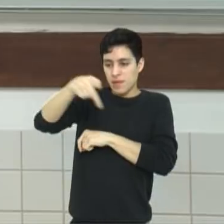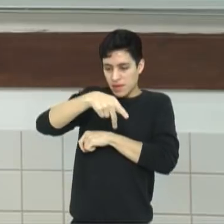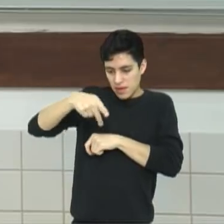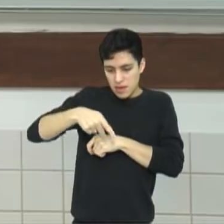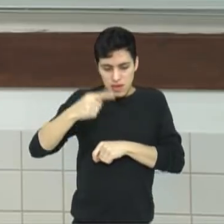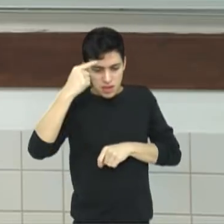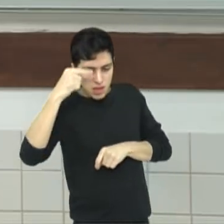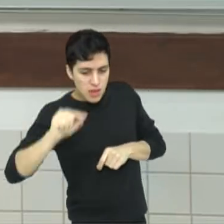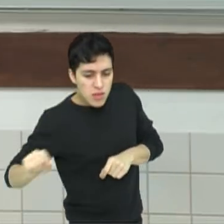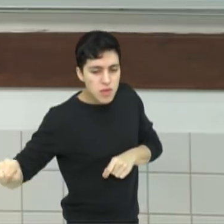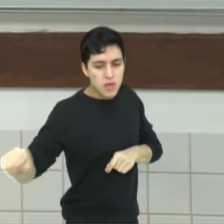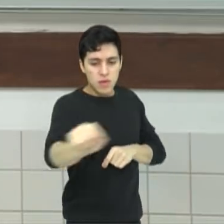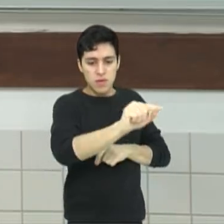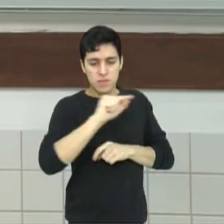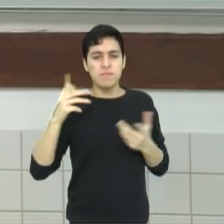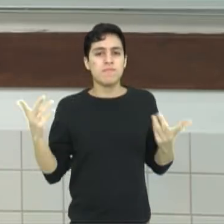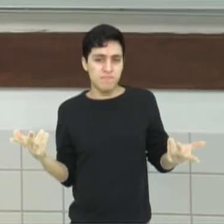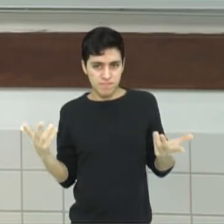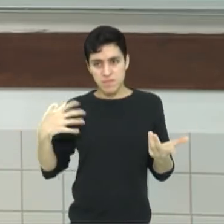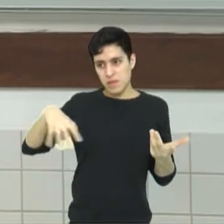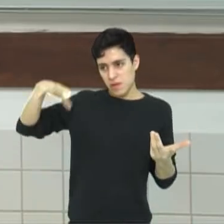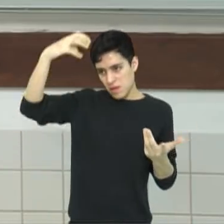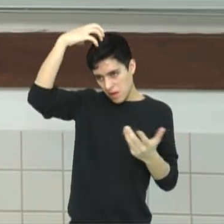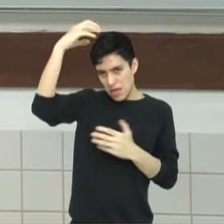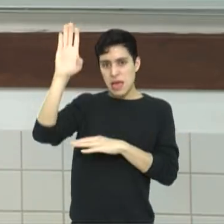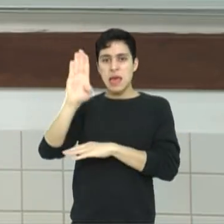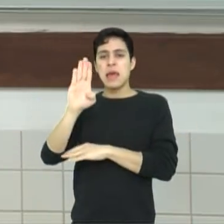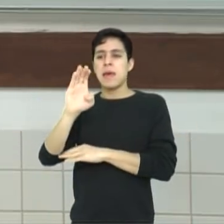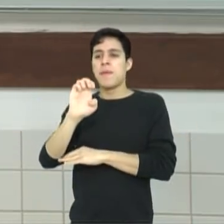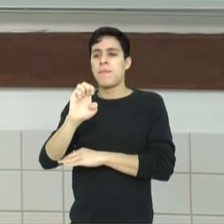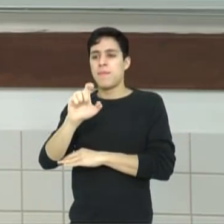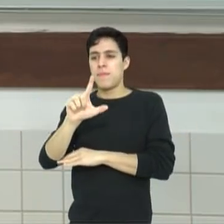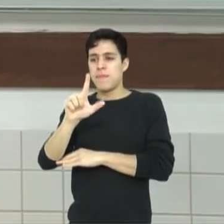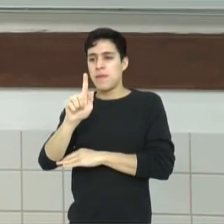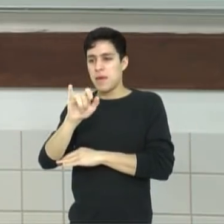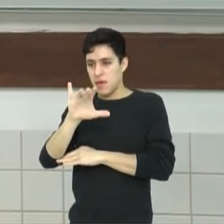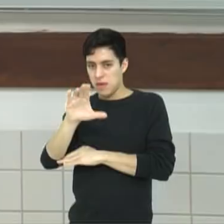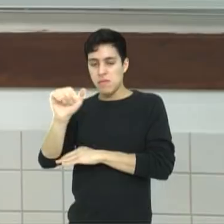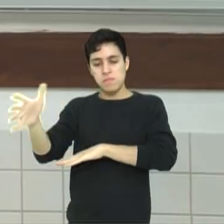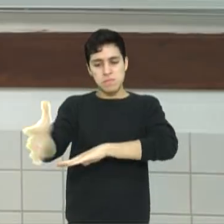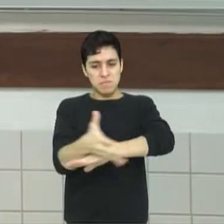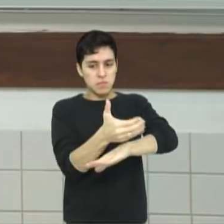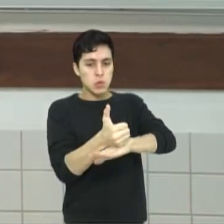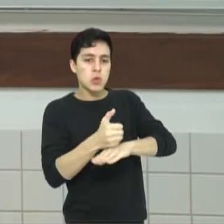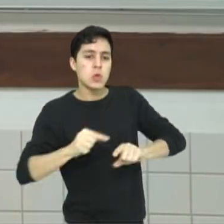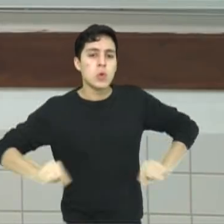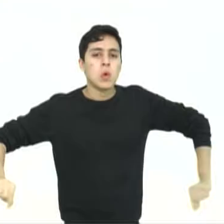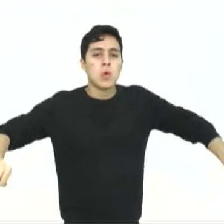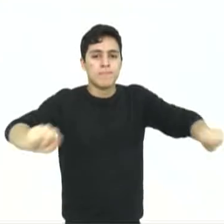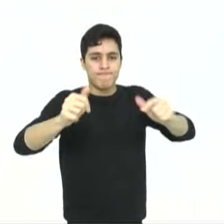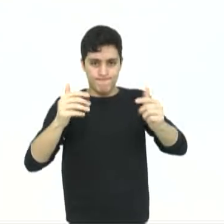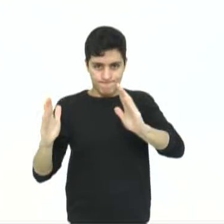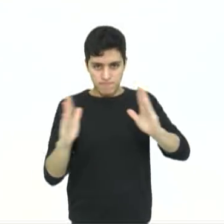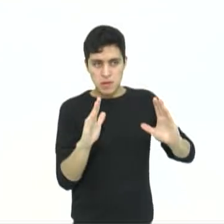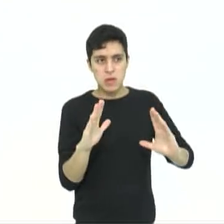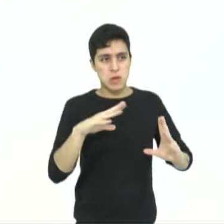Congo do imperador, do rei da Bélgica, Leopoldo II. Olha o absurdo. O mundo em 1898, os territórios